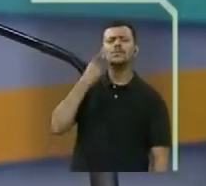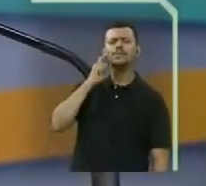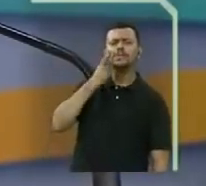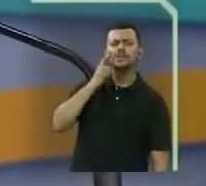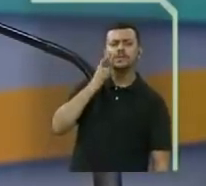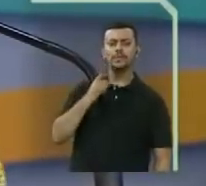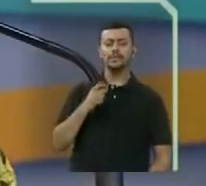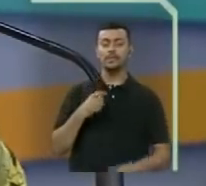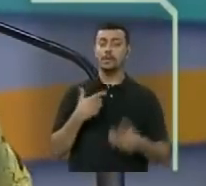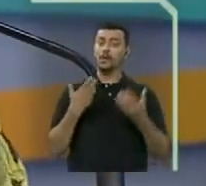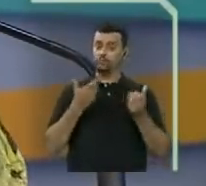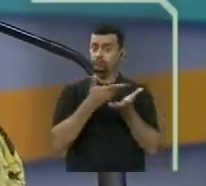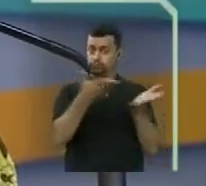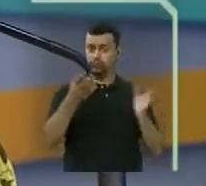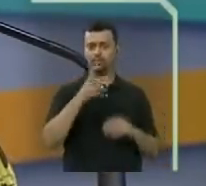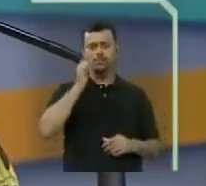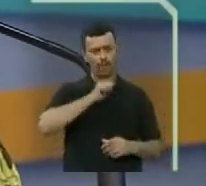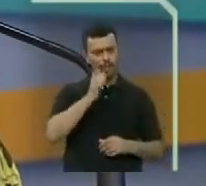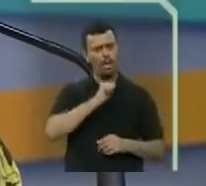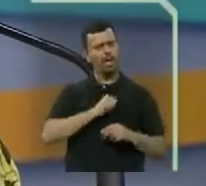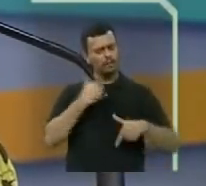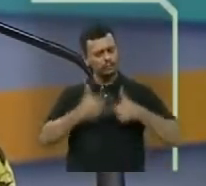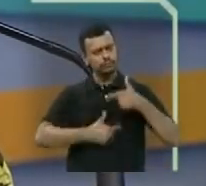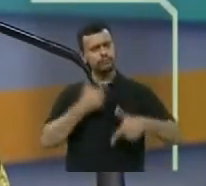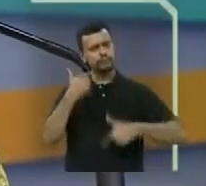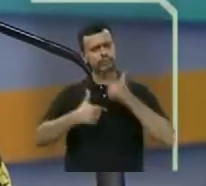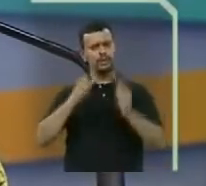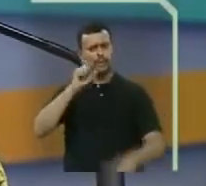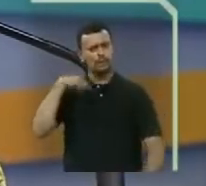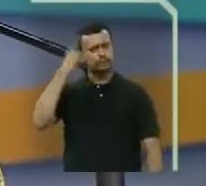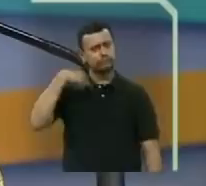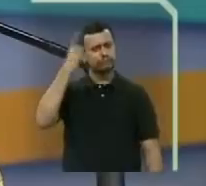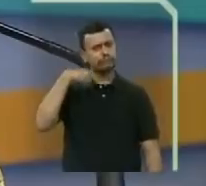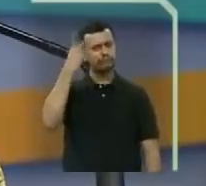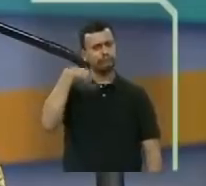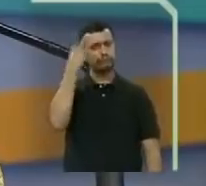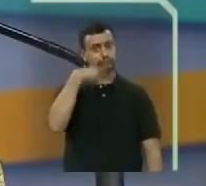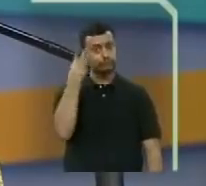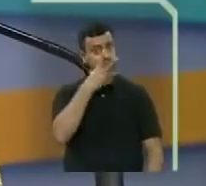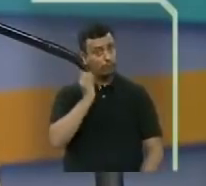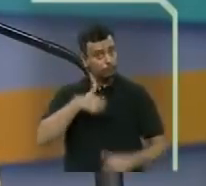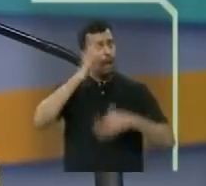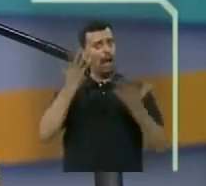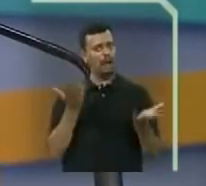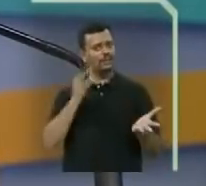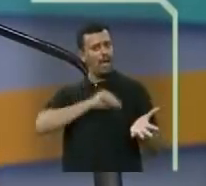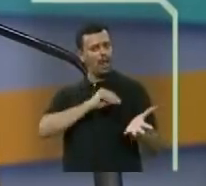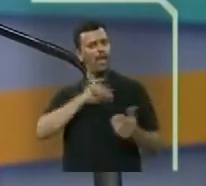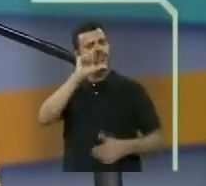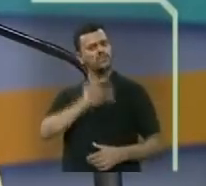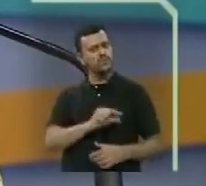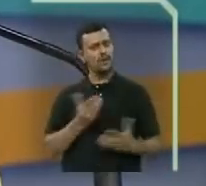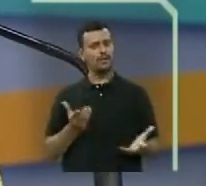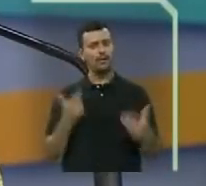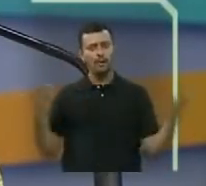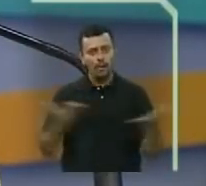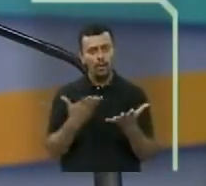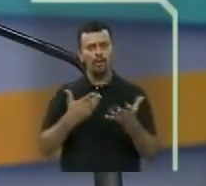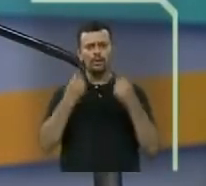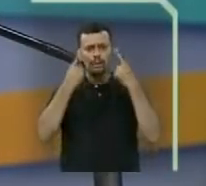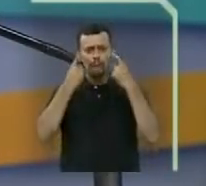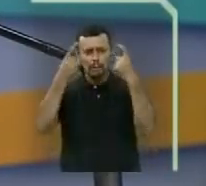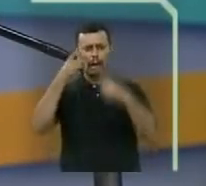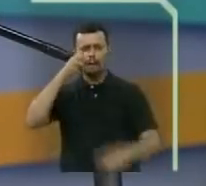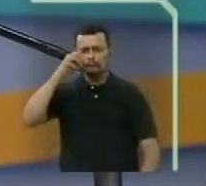mulheres trabalham mais que os homens e ganham menos. A violência contra a mulher só cresce. O